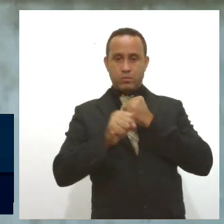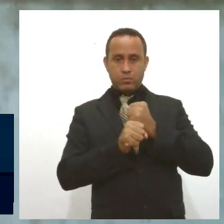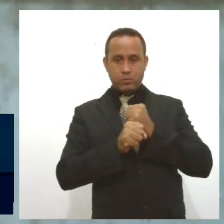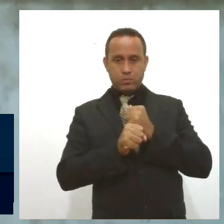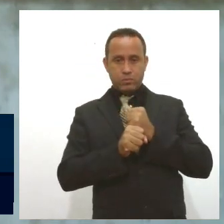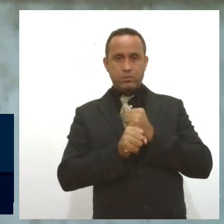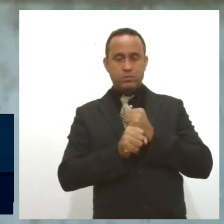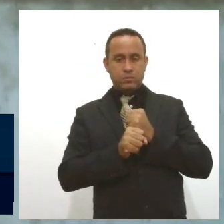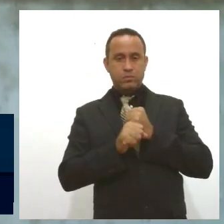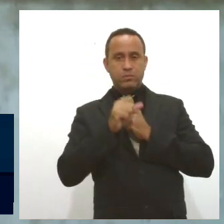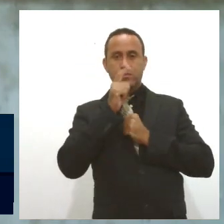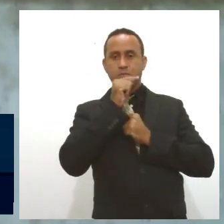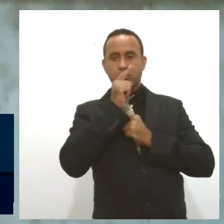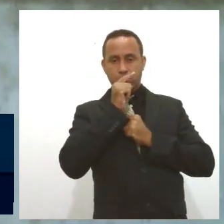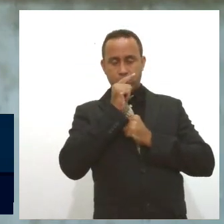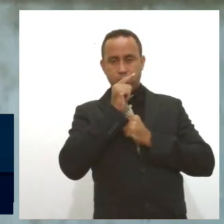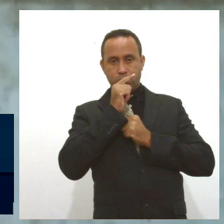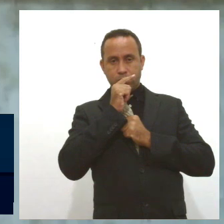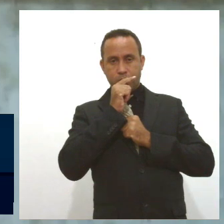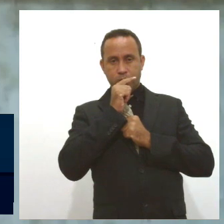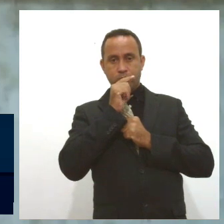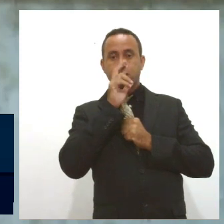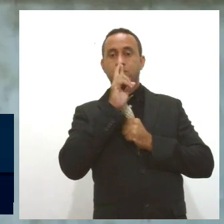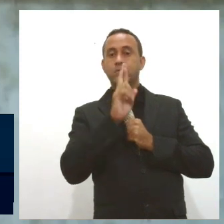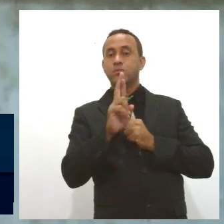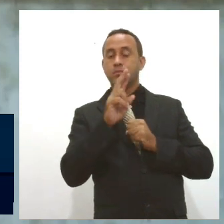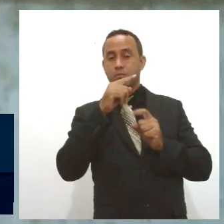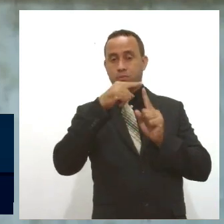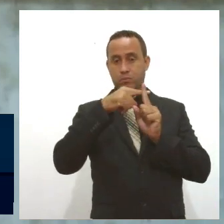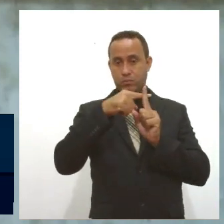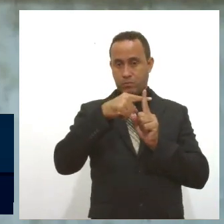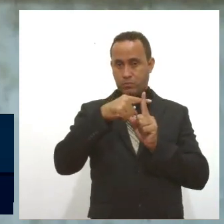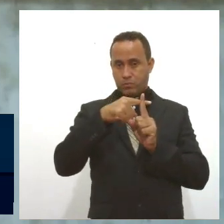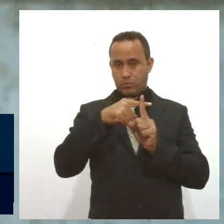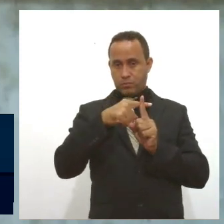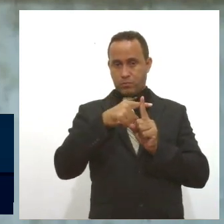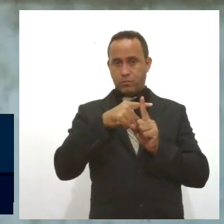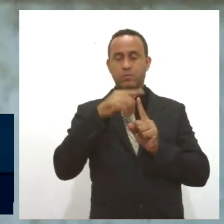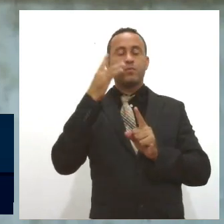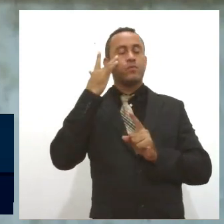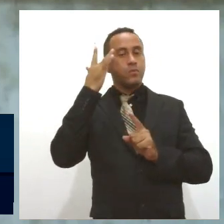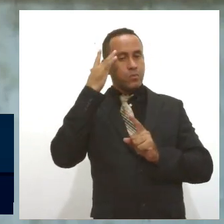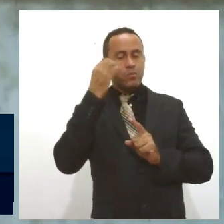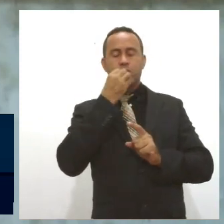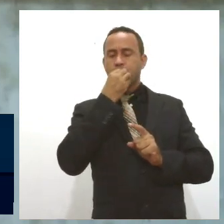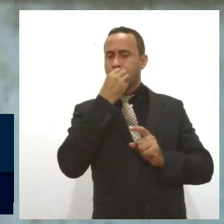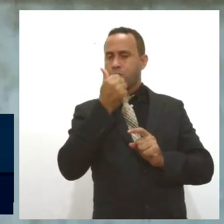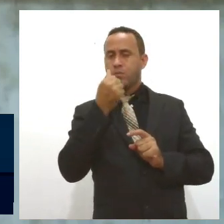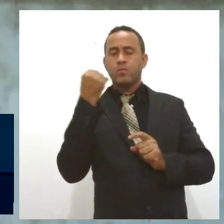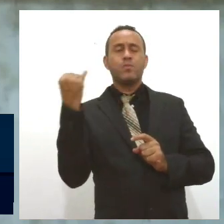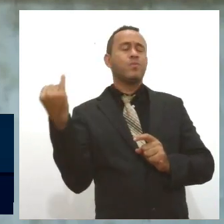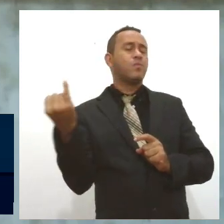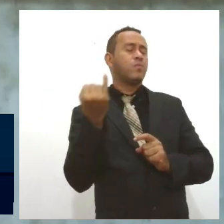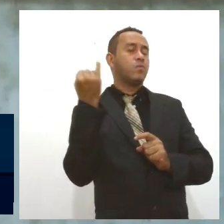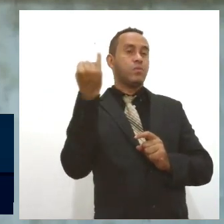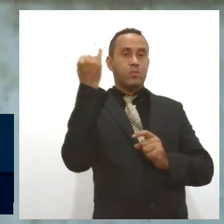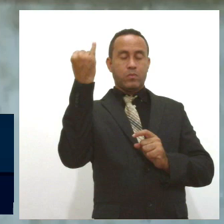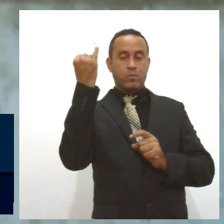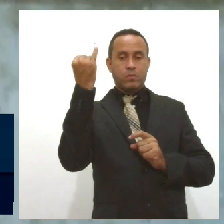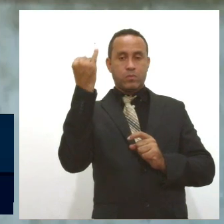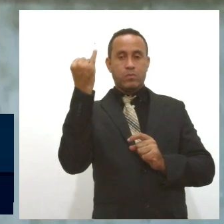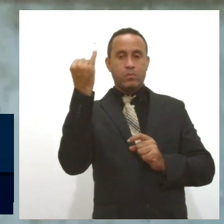dessas barragens superficiais em barragens subterrâneas. Se o resultado for positivo, eu acho que a gente vai ter um ganho muito importante